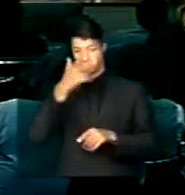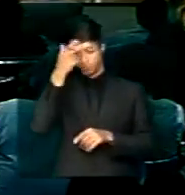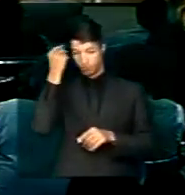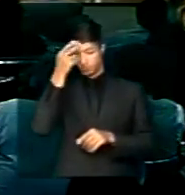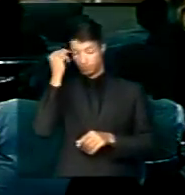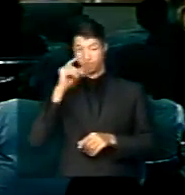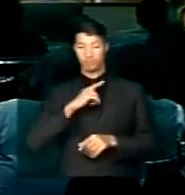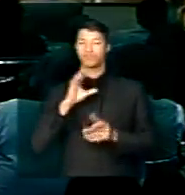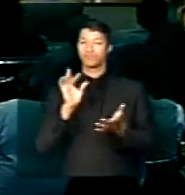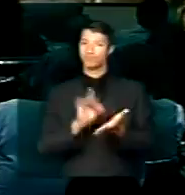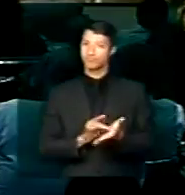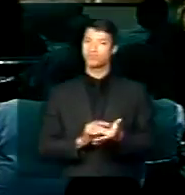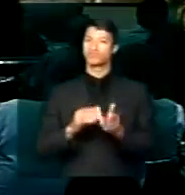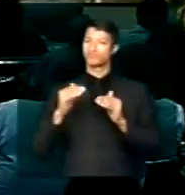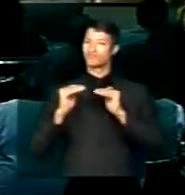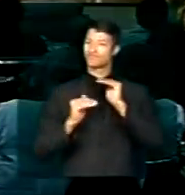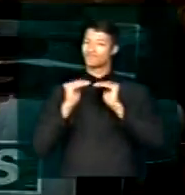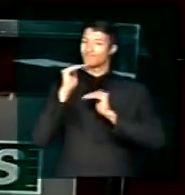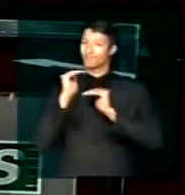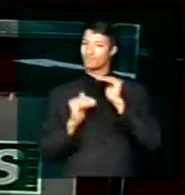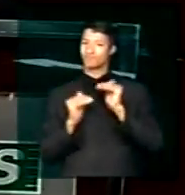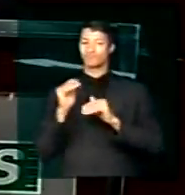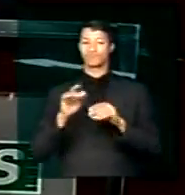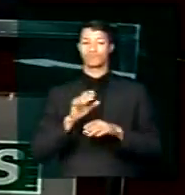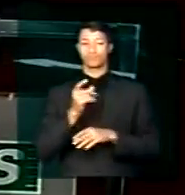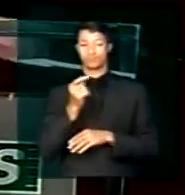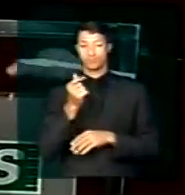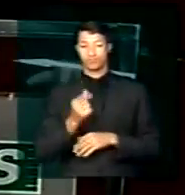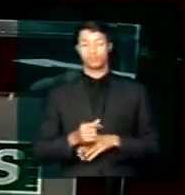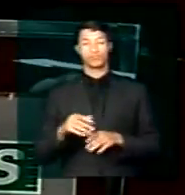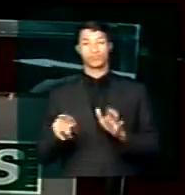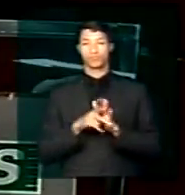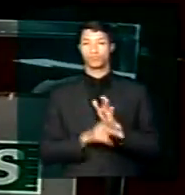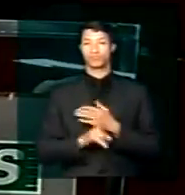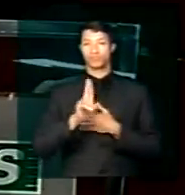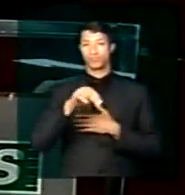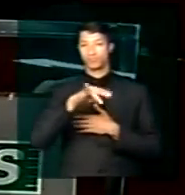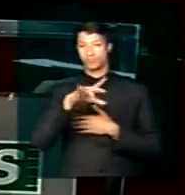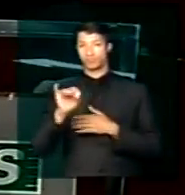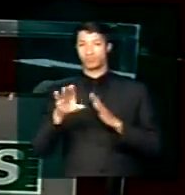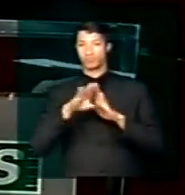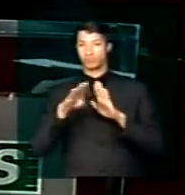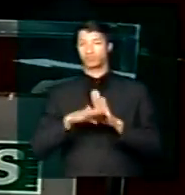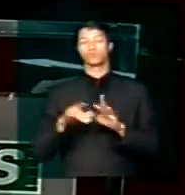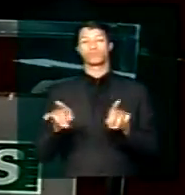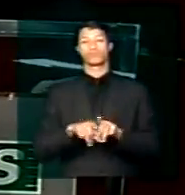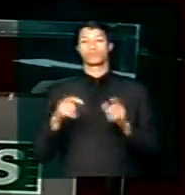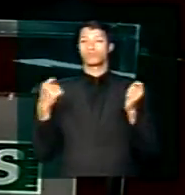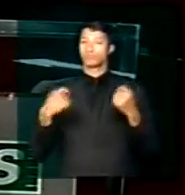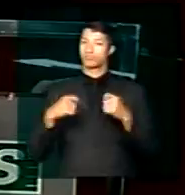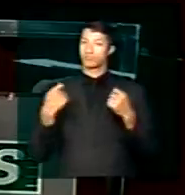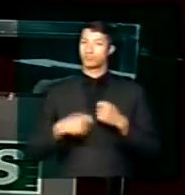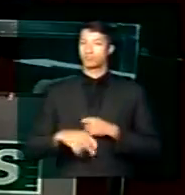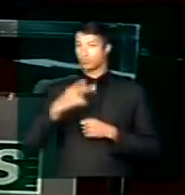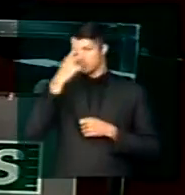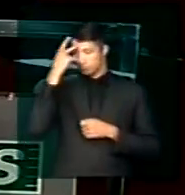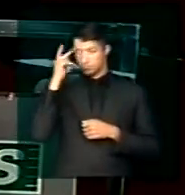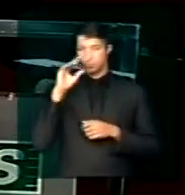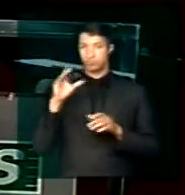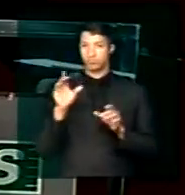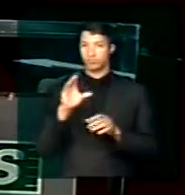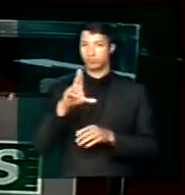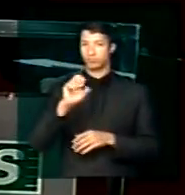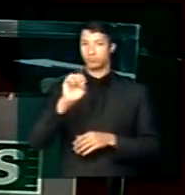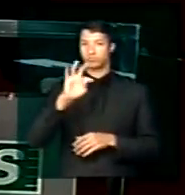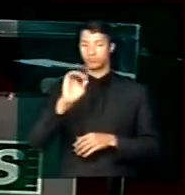prefeituras. Existe, de fato, uma incompatibilidade entre os recursos alocados pela União em seus programas e a necessidade de recursos para custeio dos mesmos. E